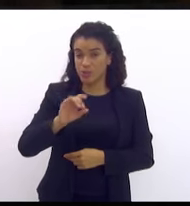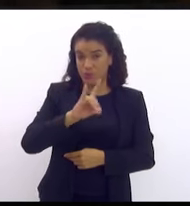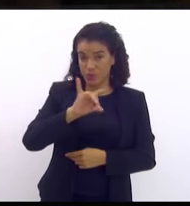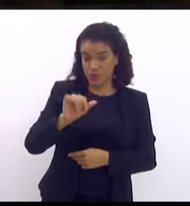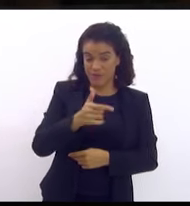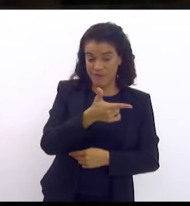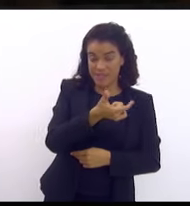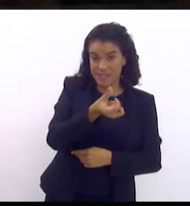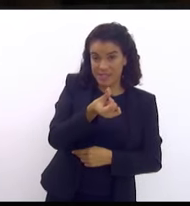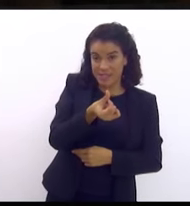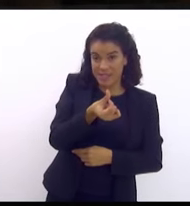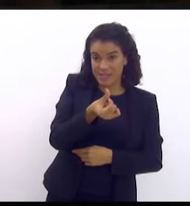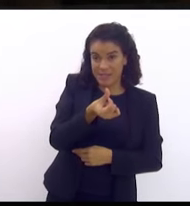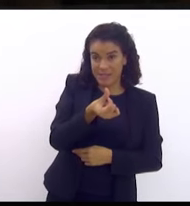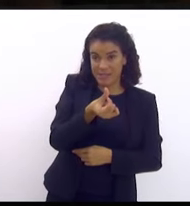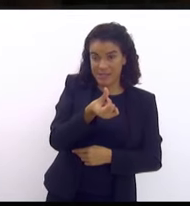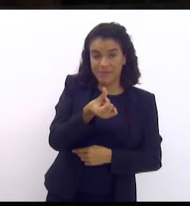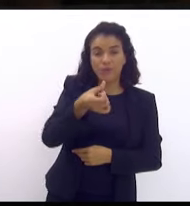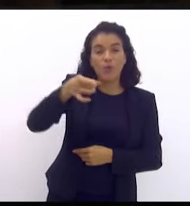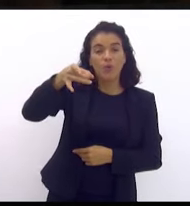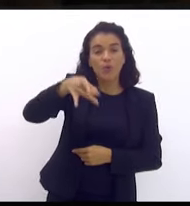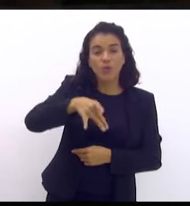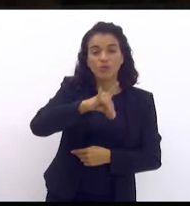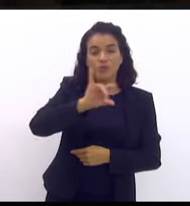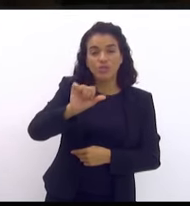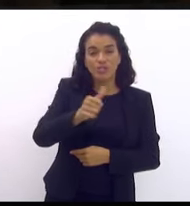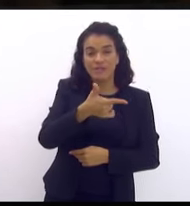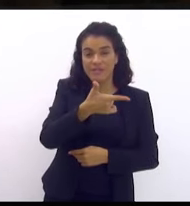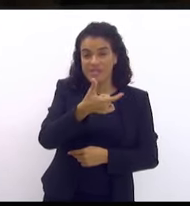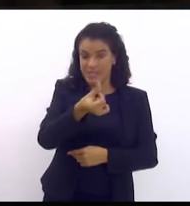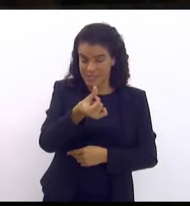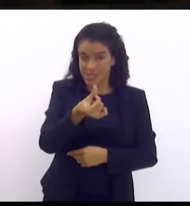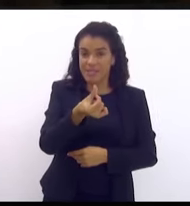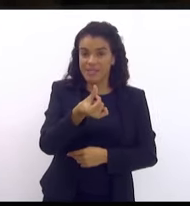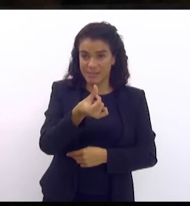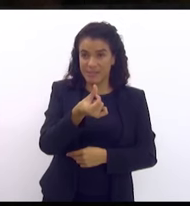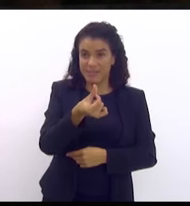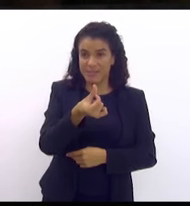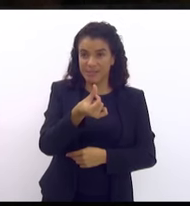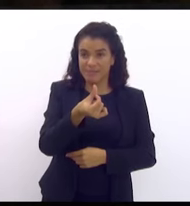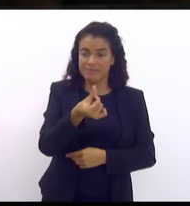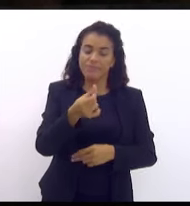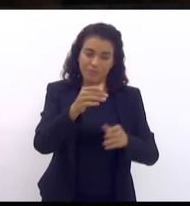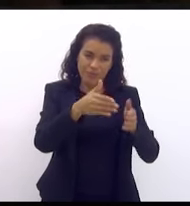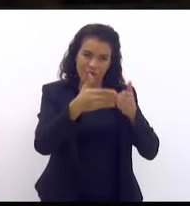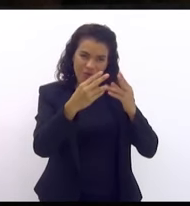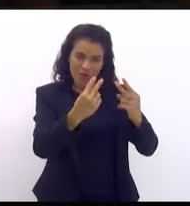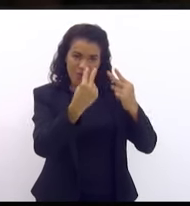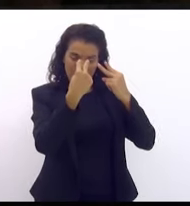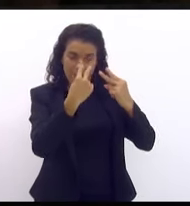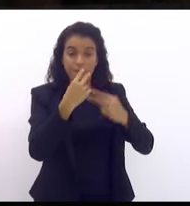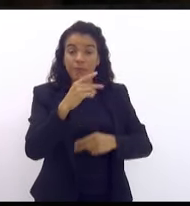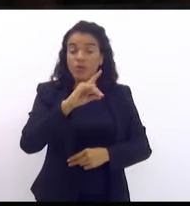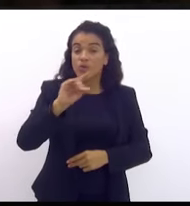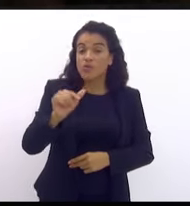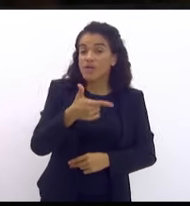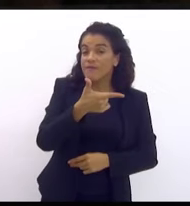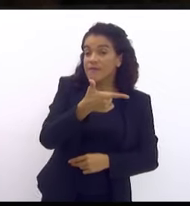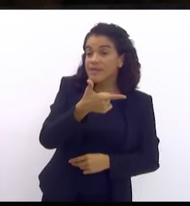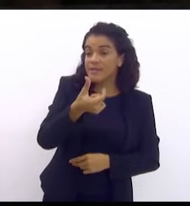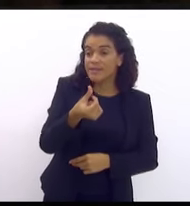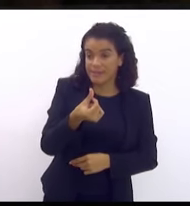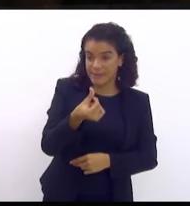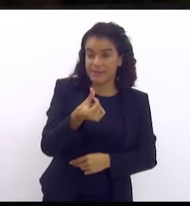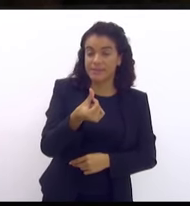26, ô Marquinho, Por favor. No último dia